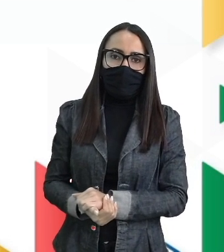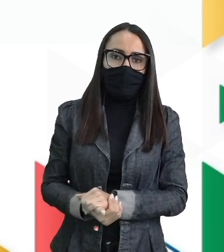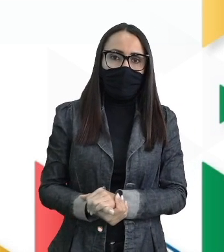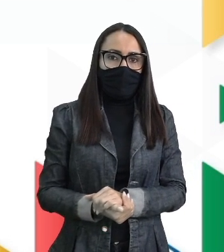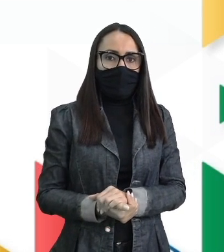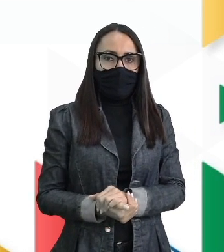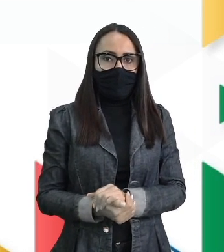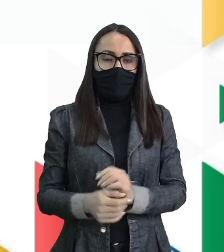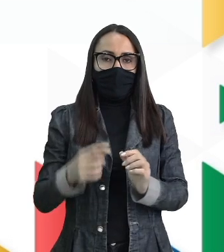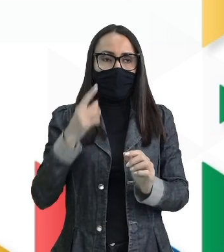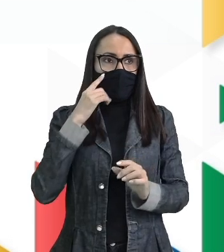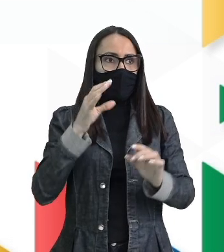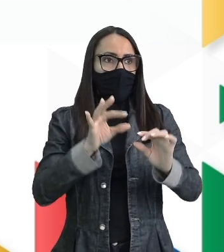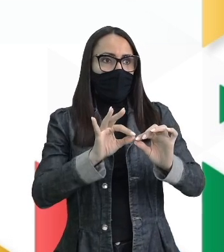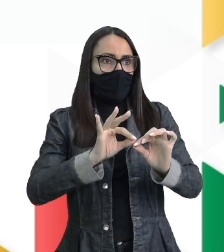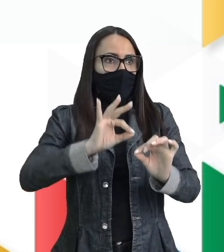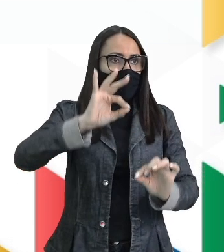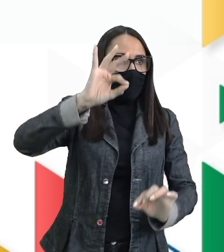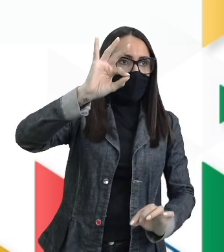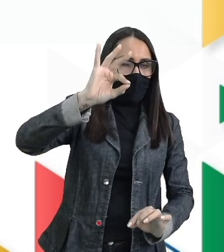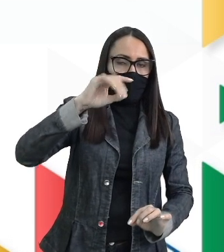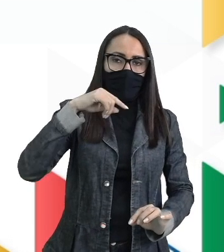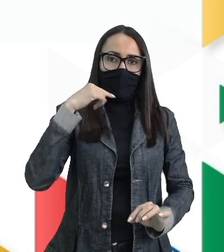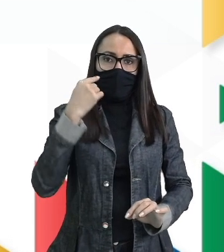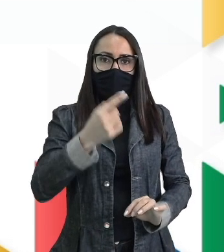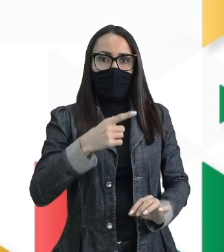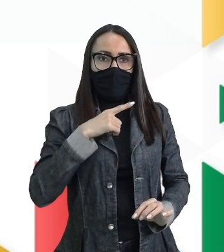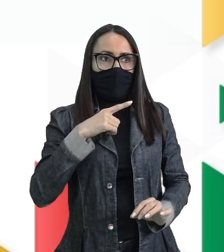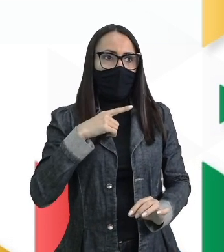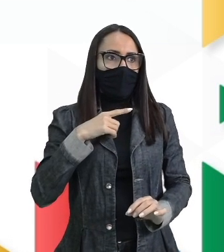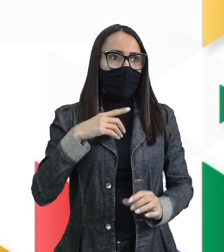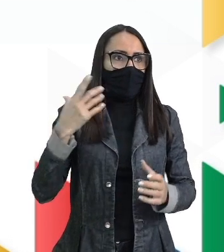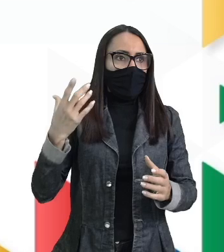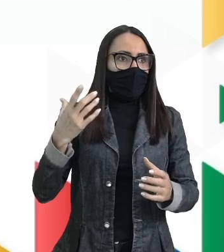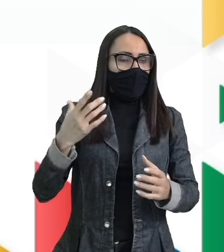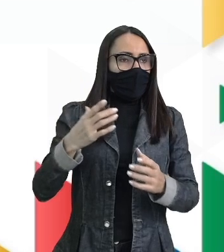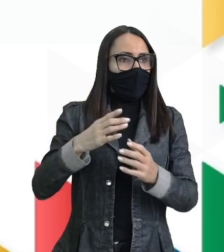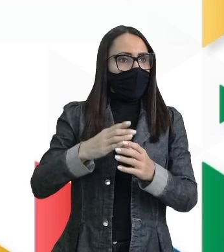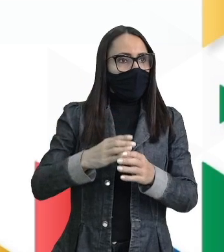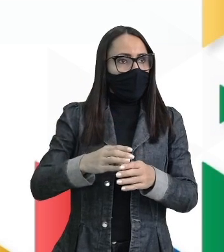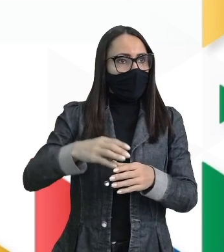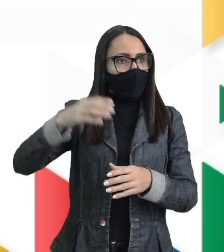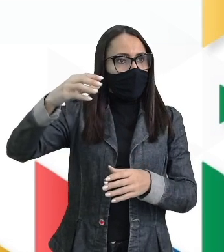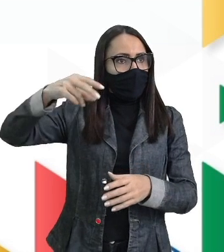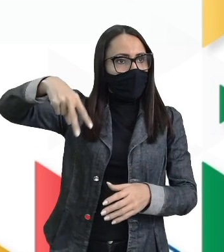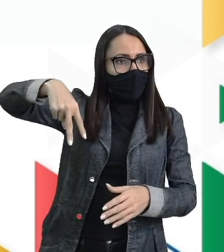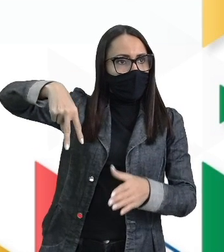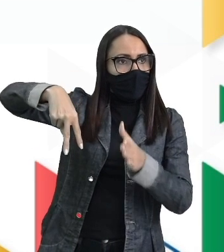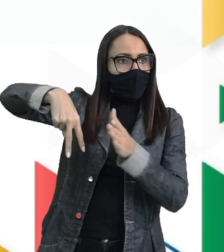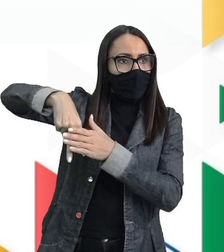no osso longo a gente tem o fêmur, que é bem legal.